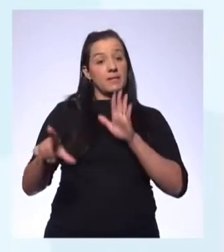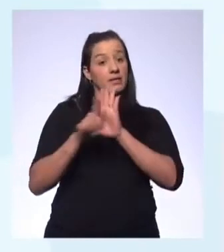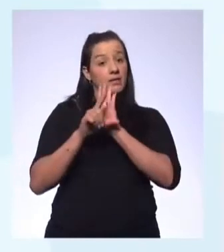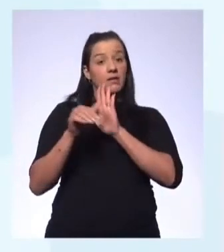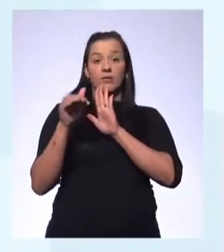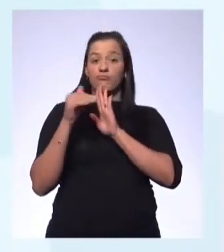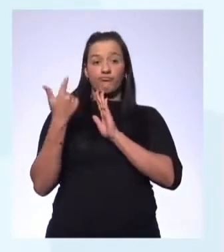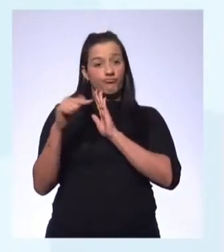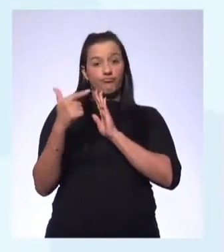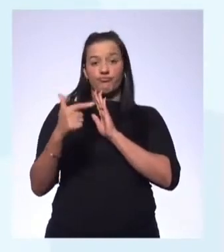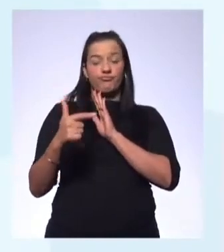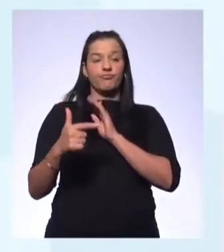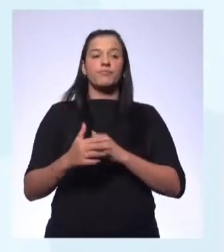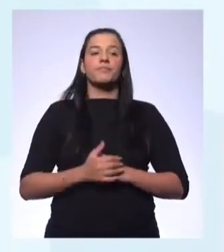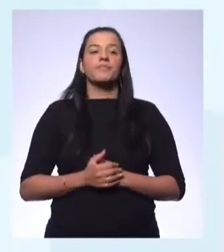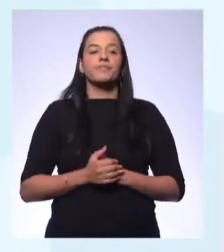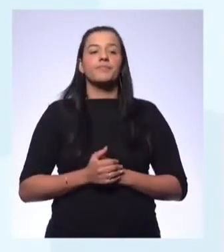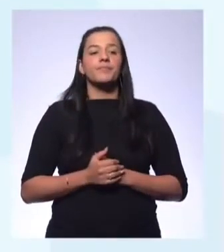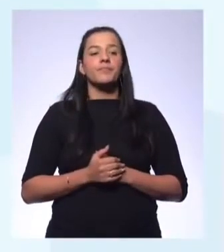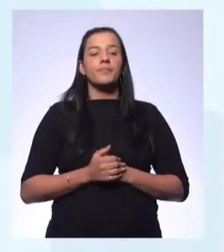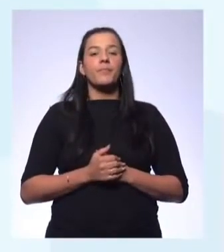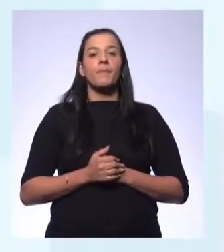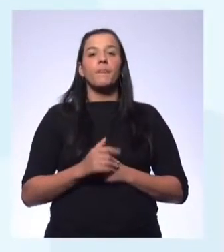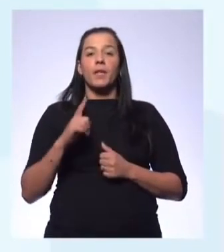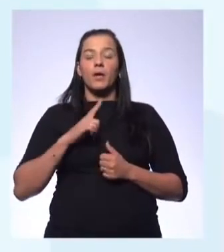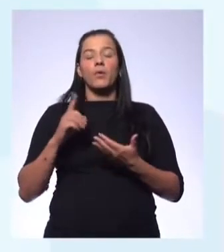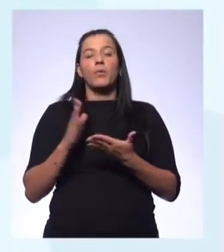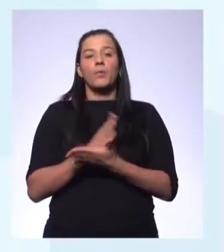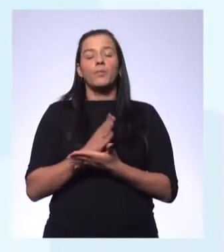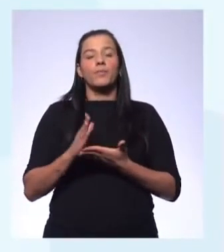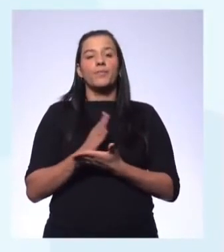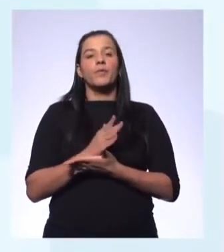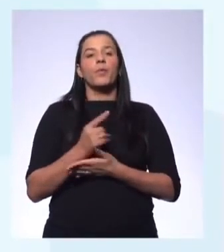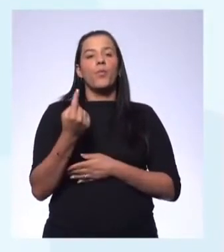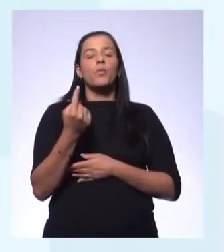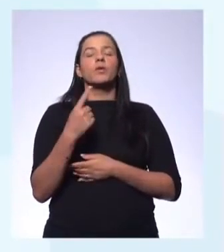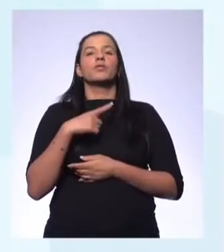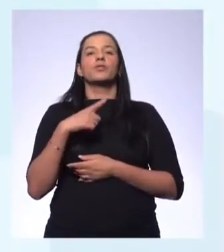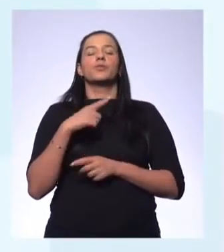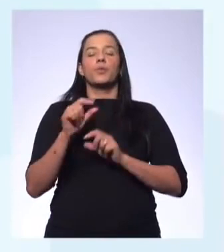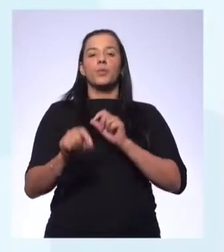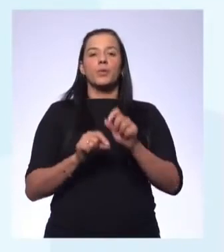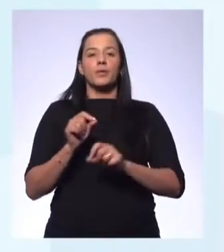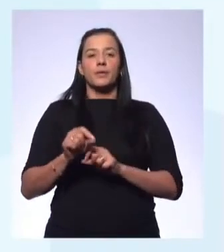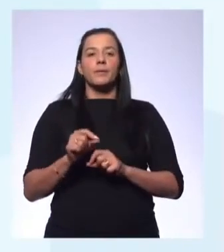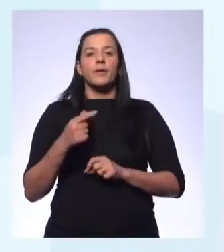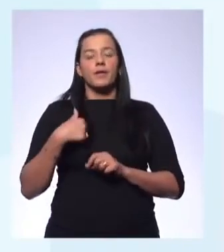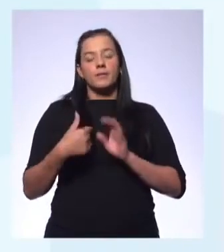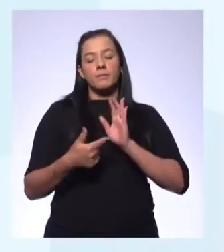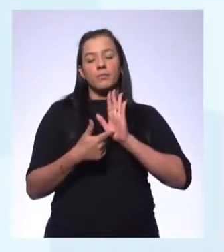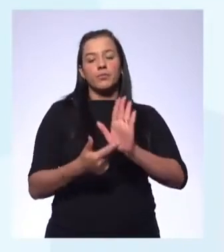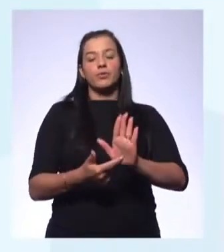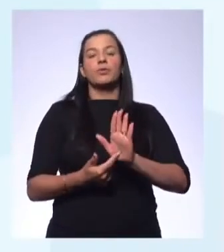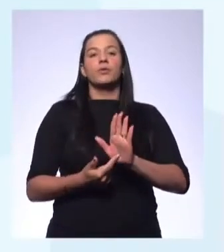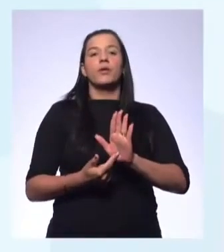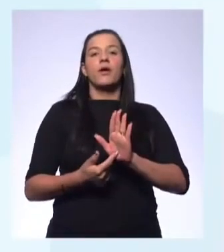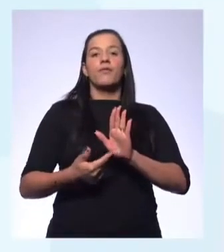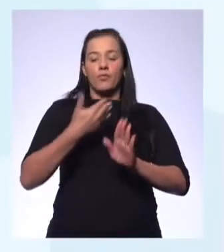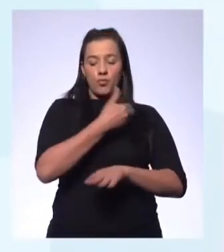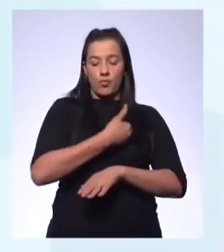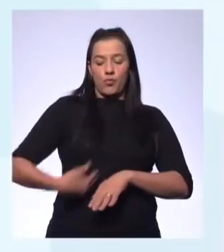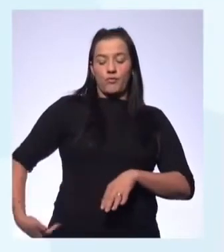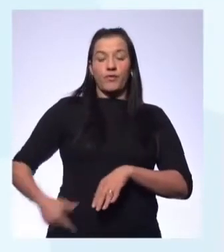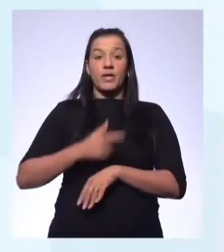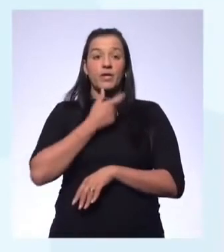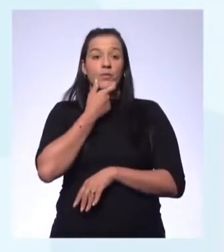momento, tá? Uma das provas, vamos dizer assim, né, que mostra o quanto o governo